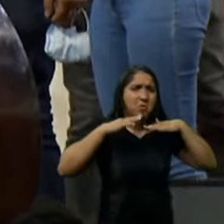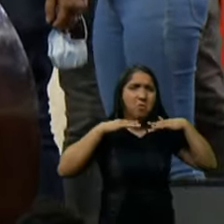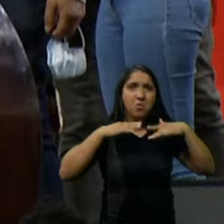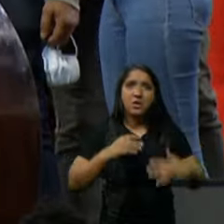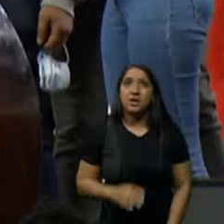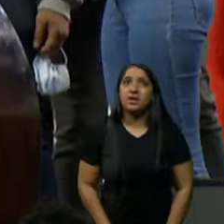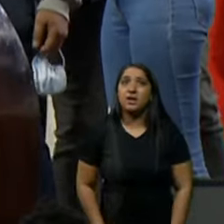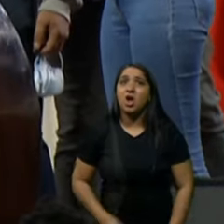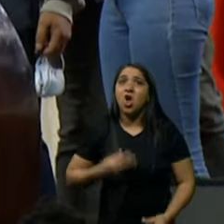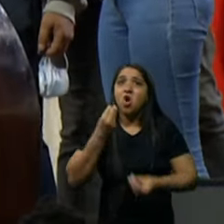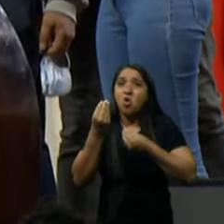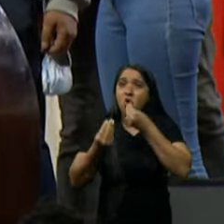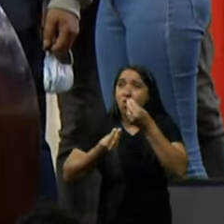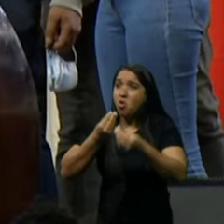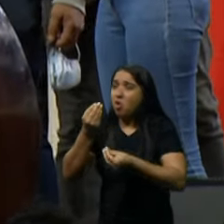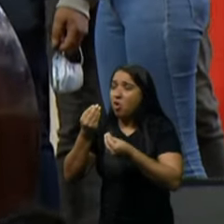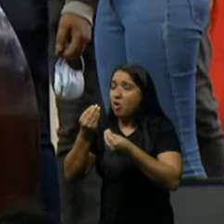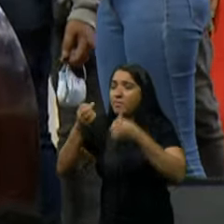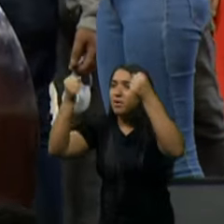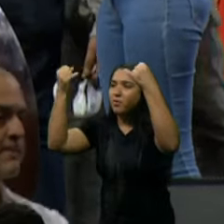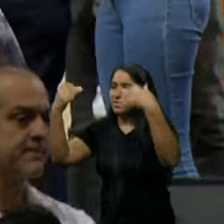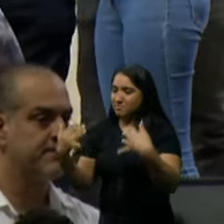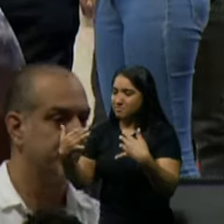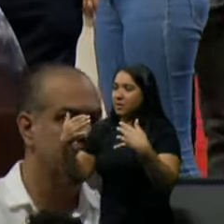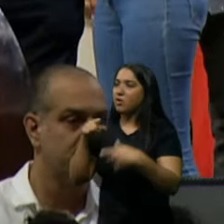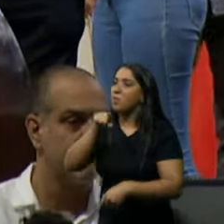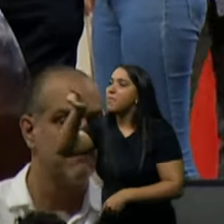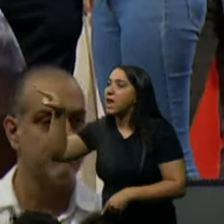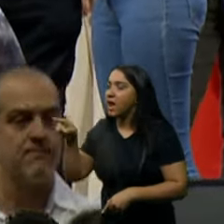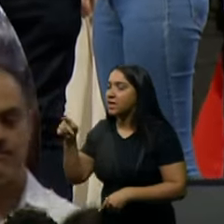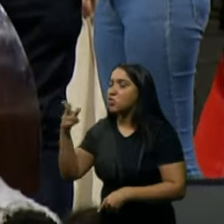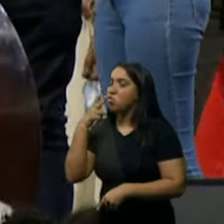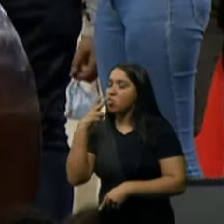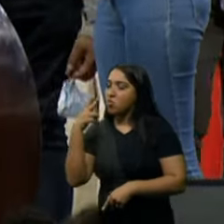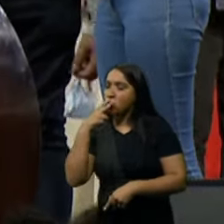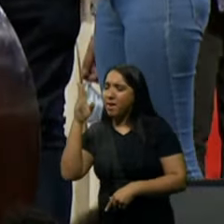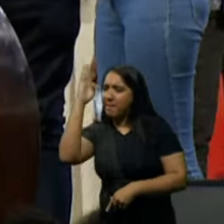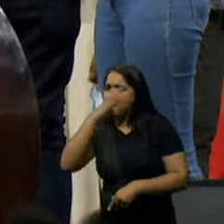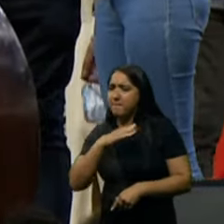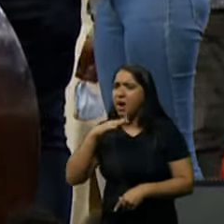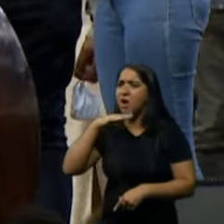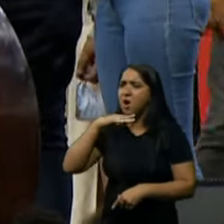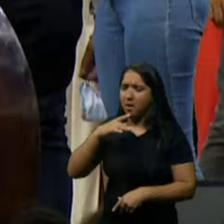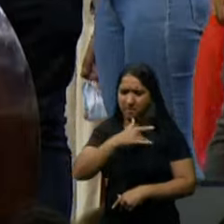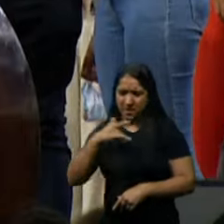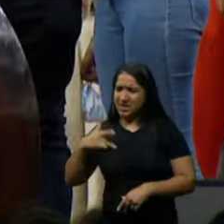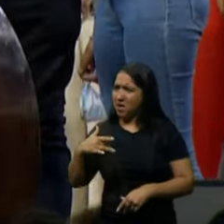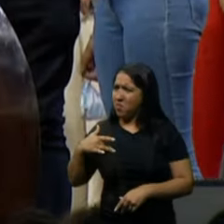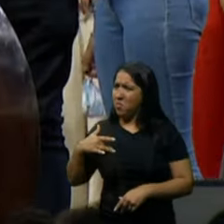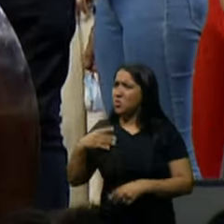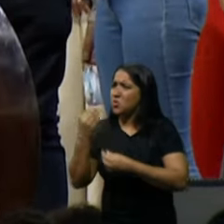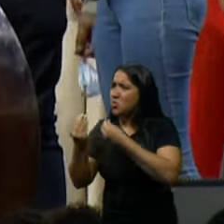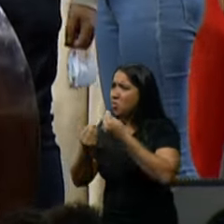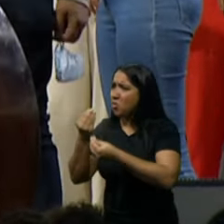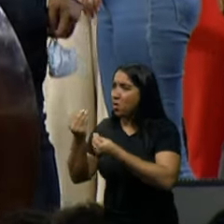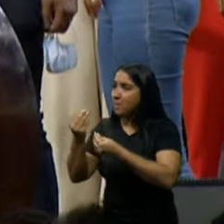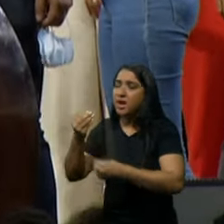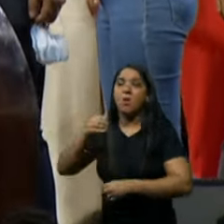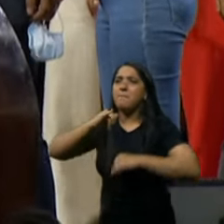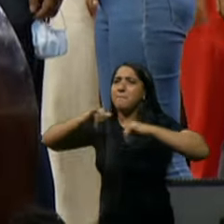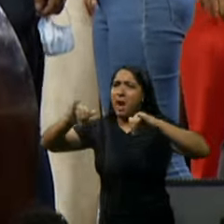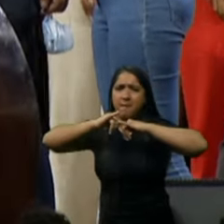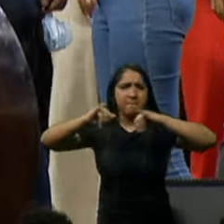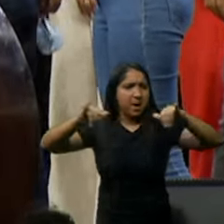faz mal para a saúde Deus te ama e eu saia falando para todo mundo Corinthians atleta naturais na Globo